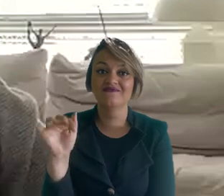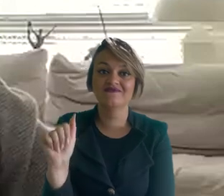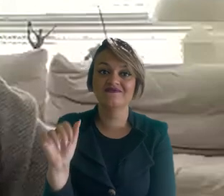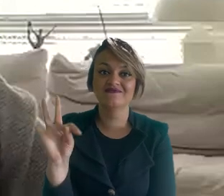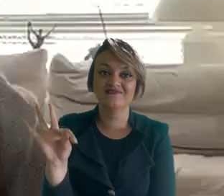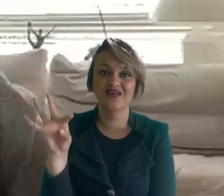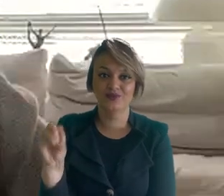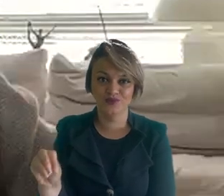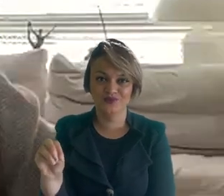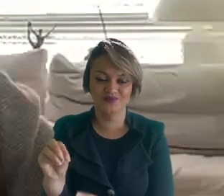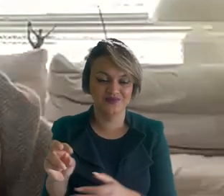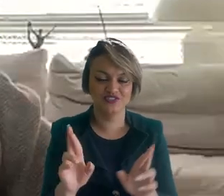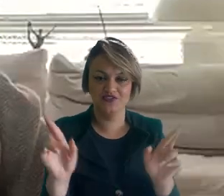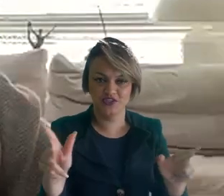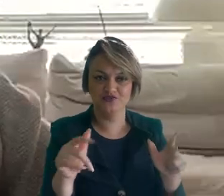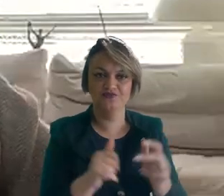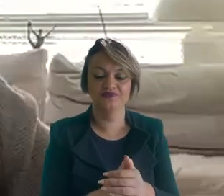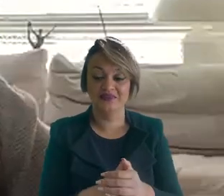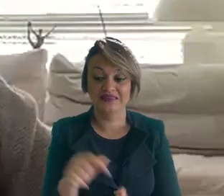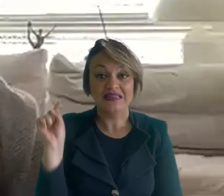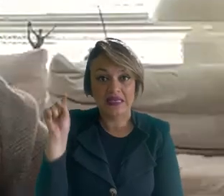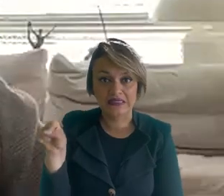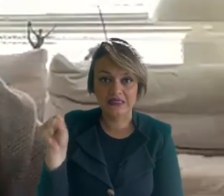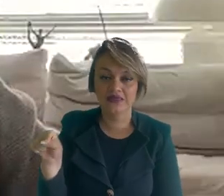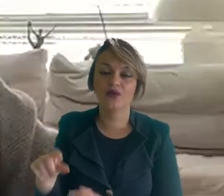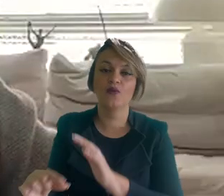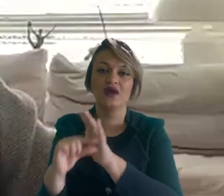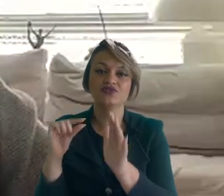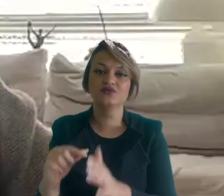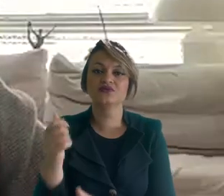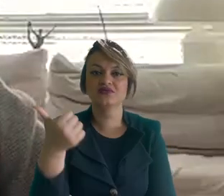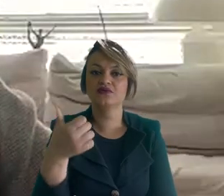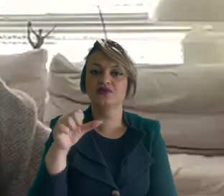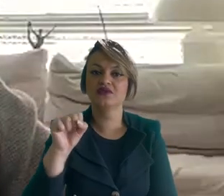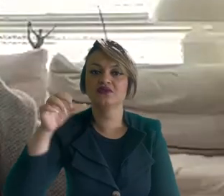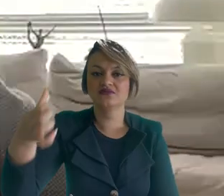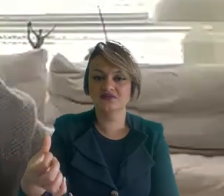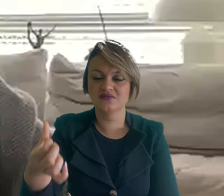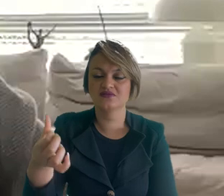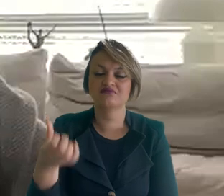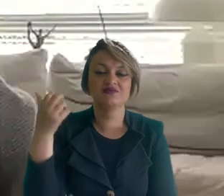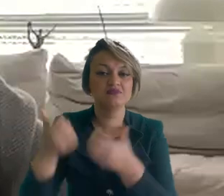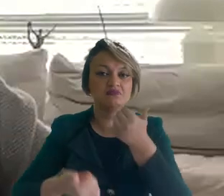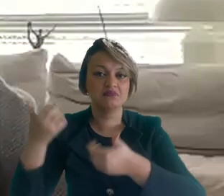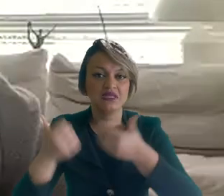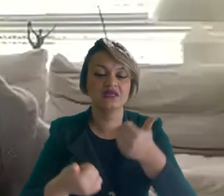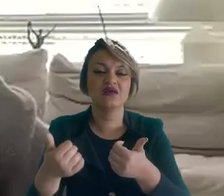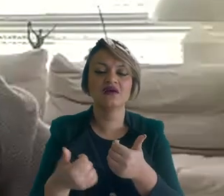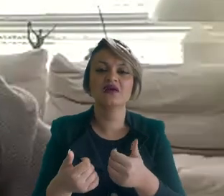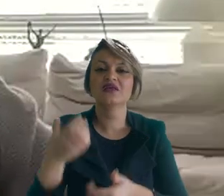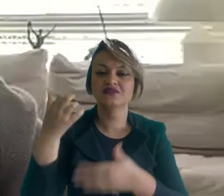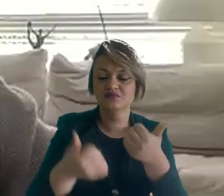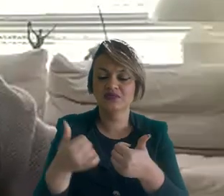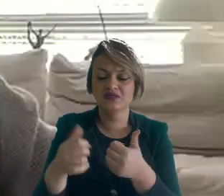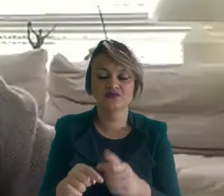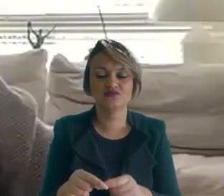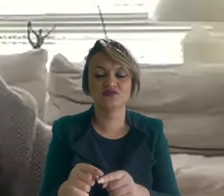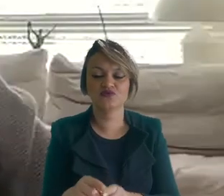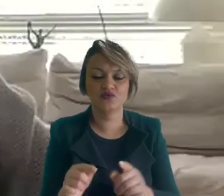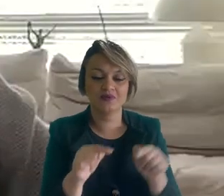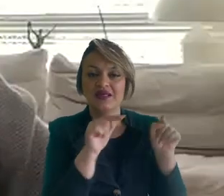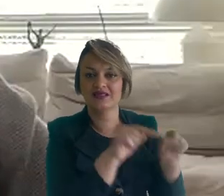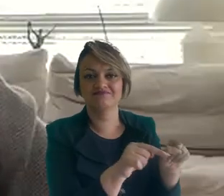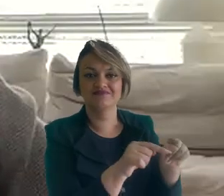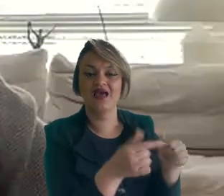ora dos fatos o artigo 186 não cogita ele cogita dos atos e